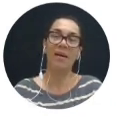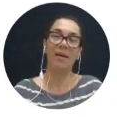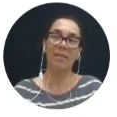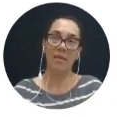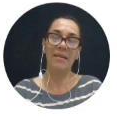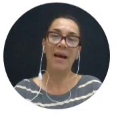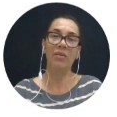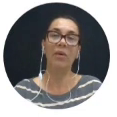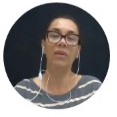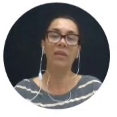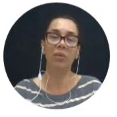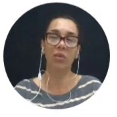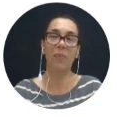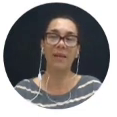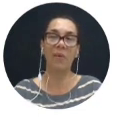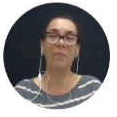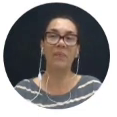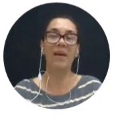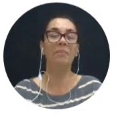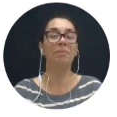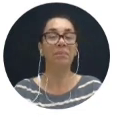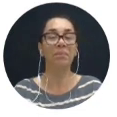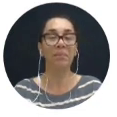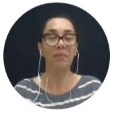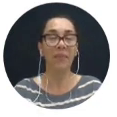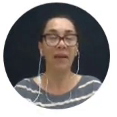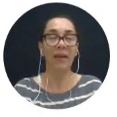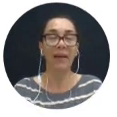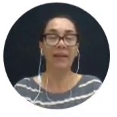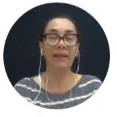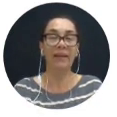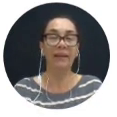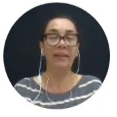tinha citado no outro painel. Né?